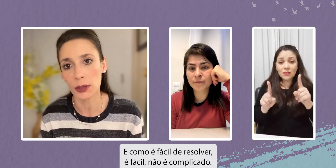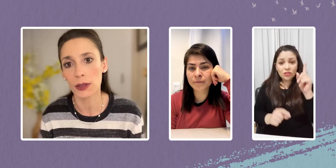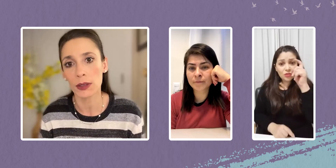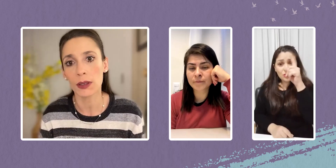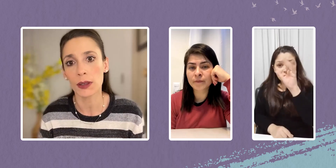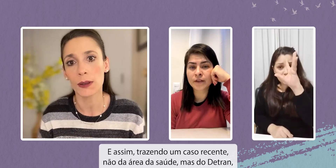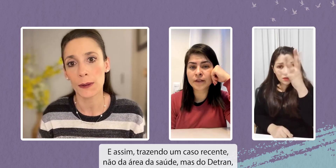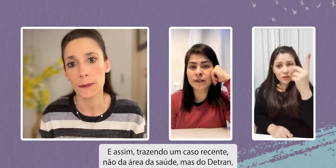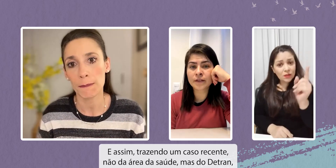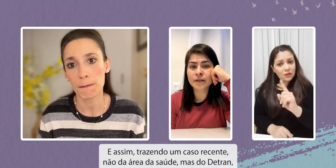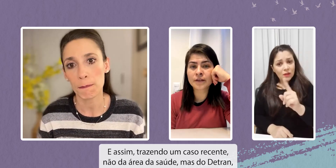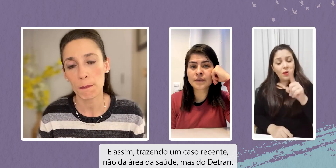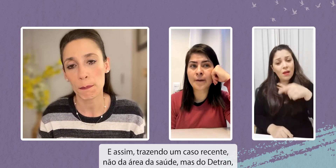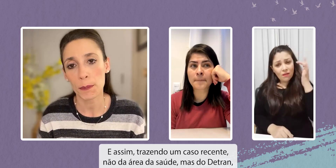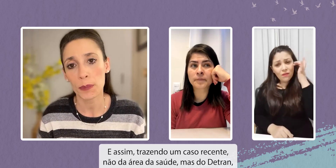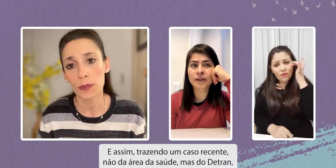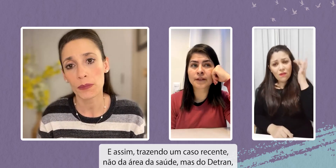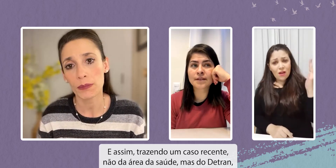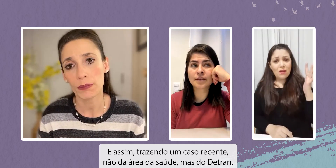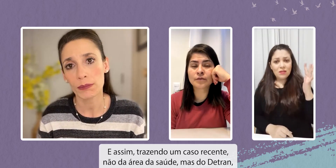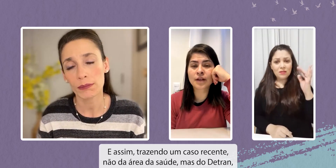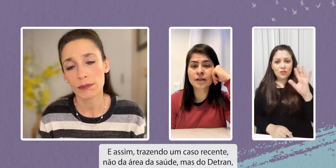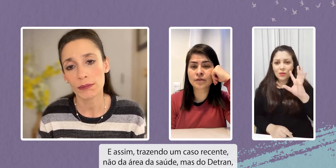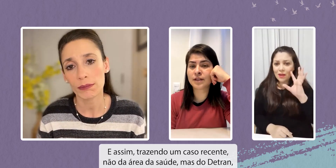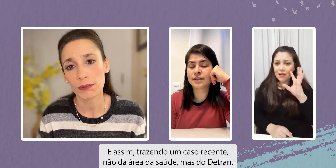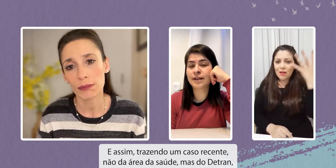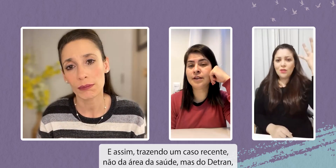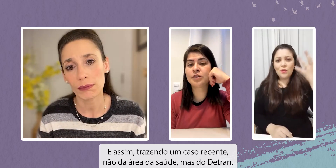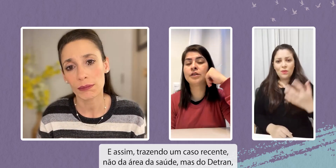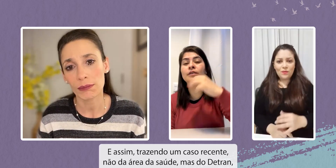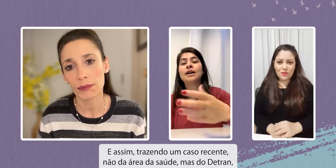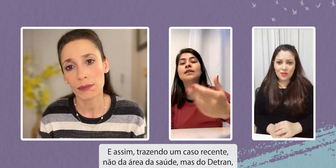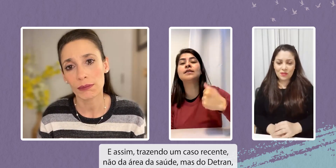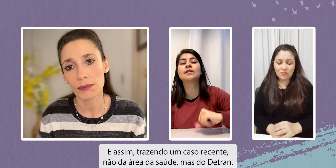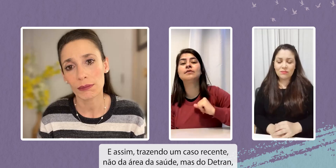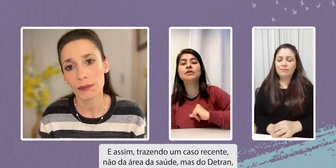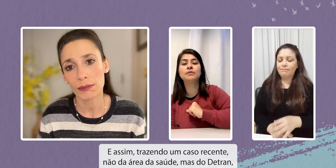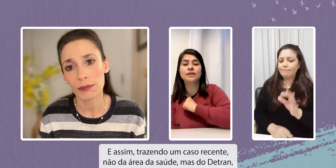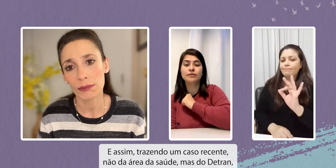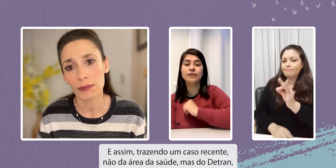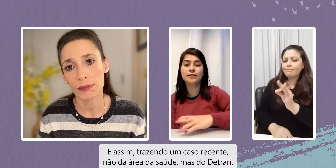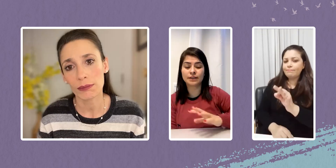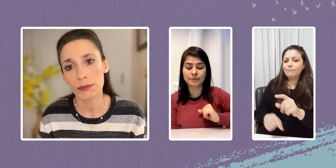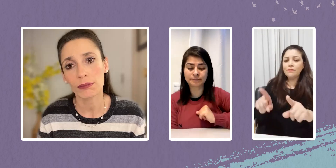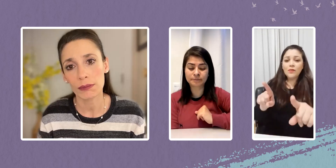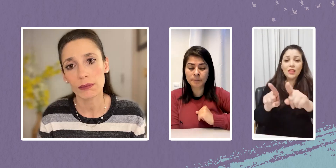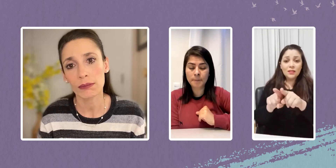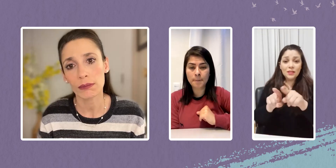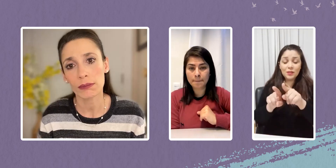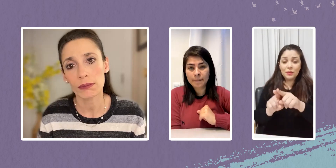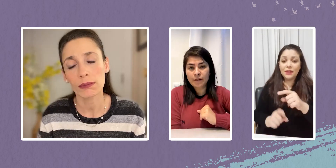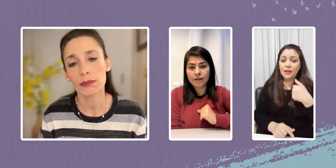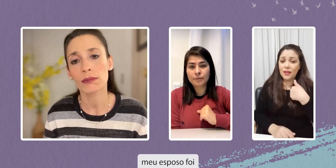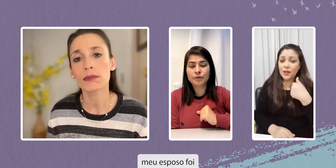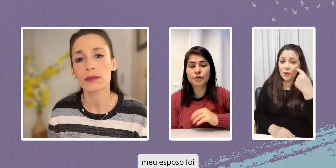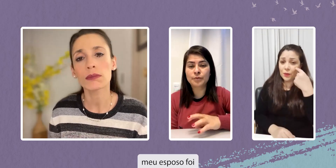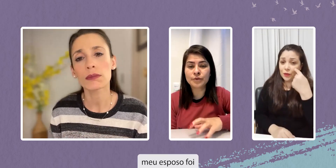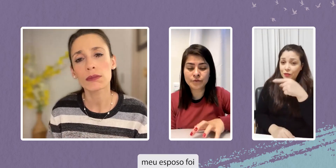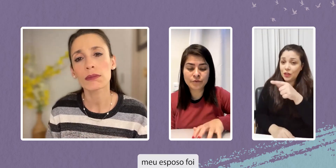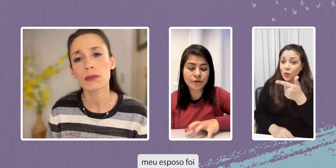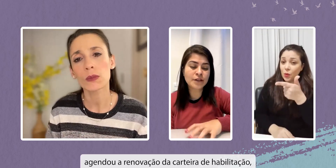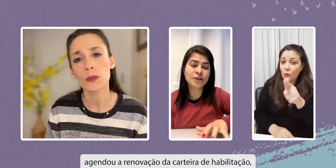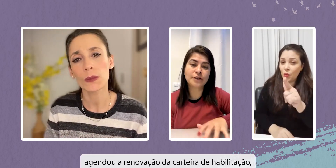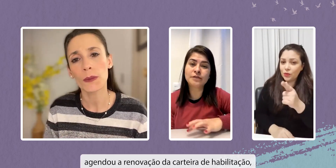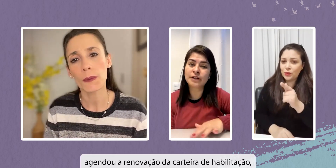complicado. E assim, trazendo um caso recente, não da área da saúde, mas do Detran. Meu